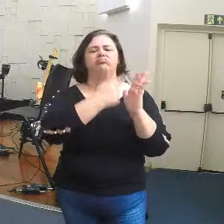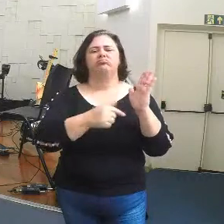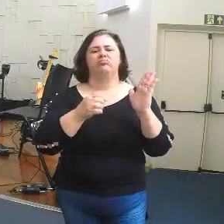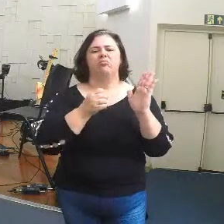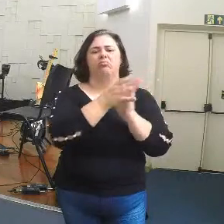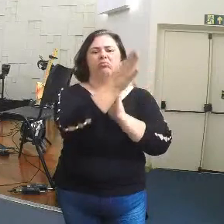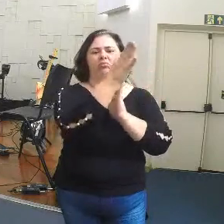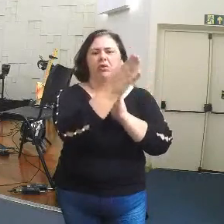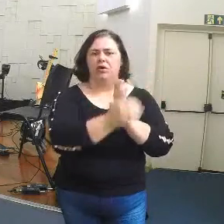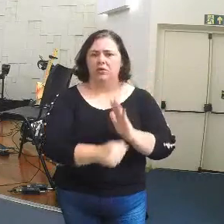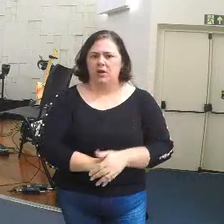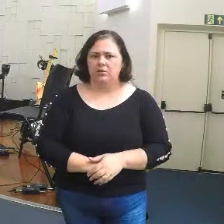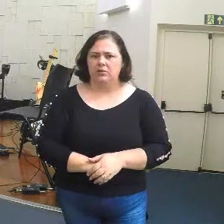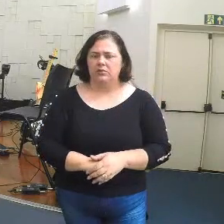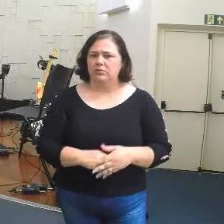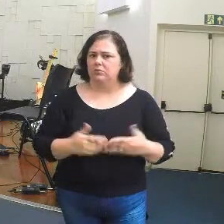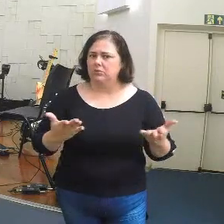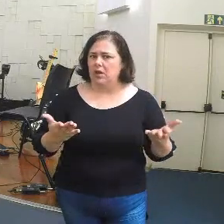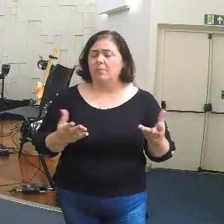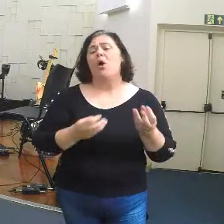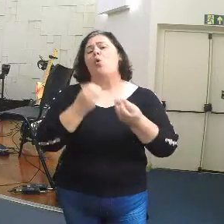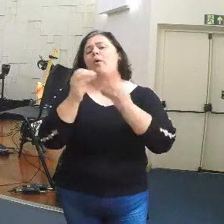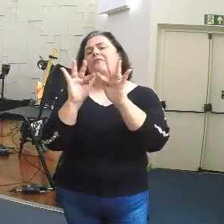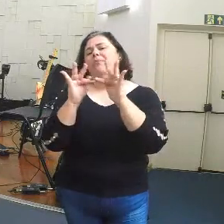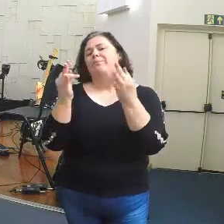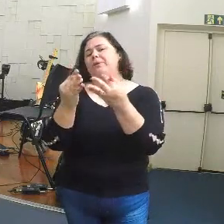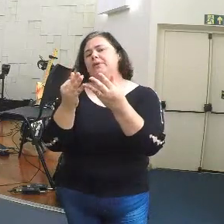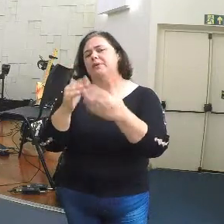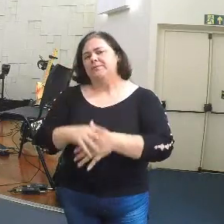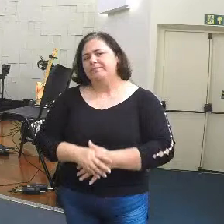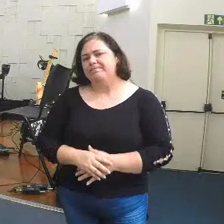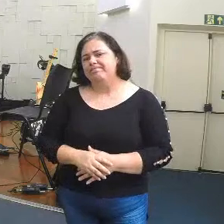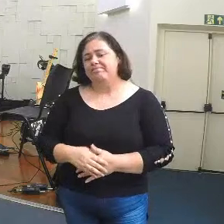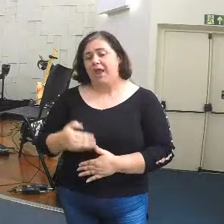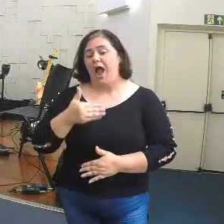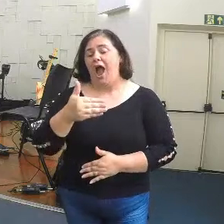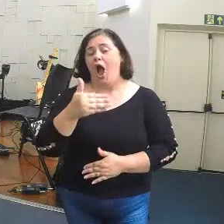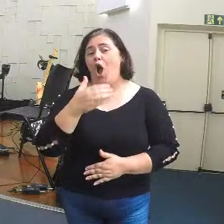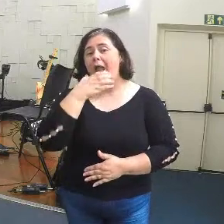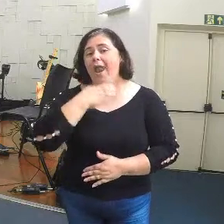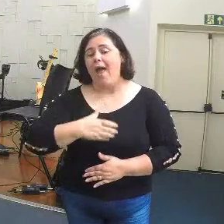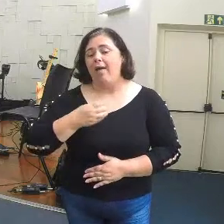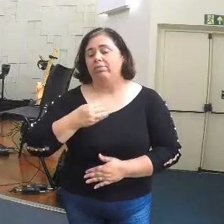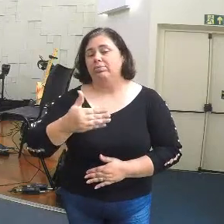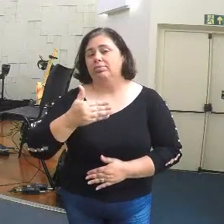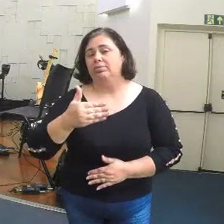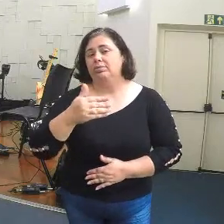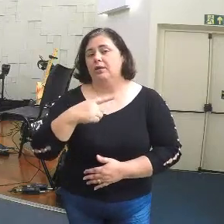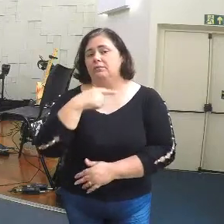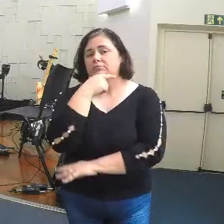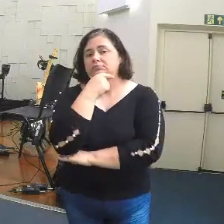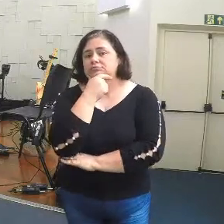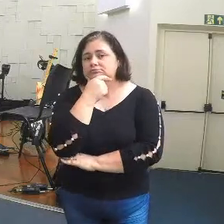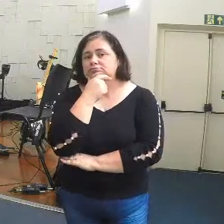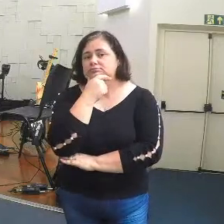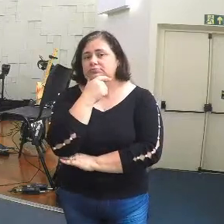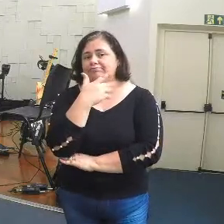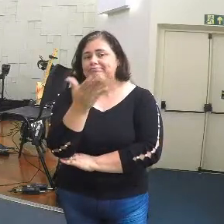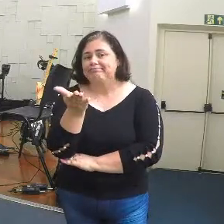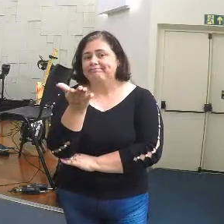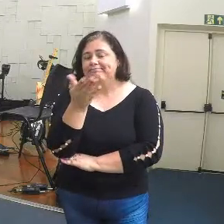Fácil. Mas na sua família, como é que você vai cancelar? E no Natal agora, na reunião de todo mundo? Aquele primo que você não conversou tem tanto tempo, vai estar